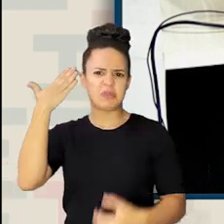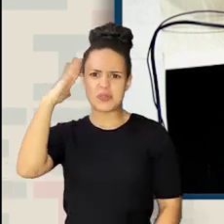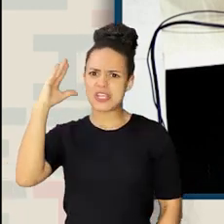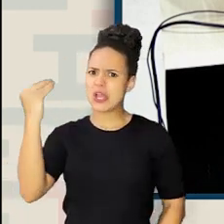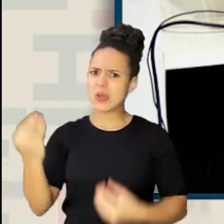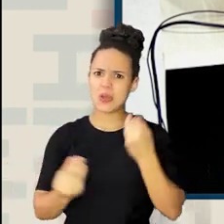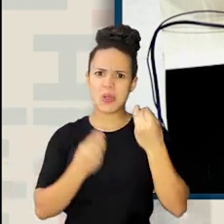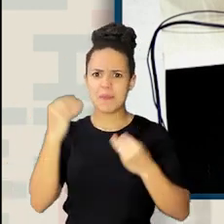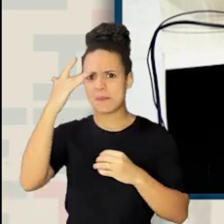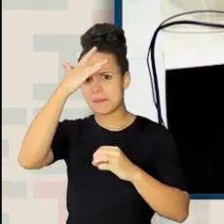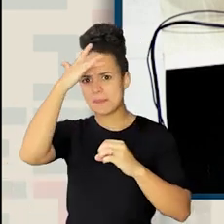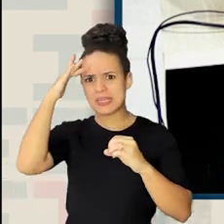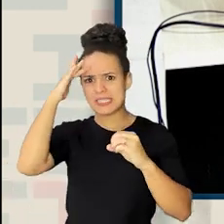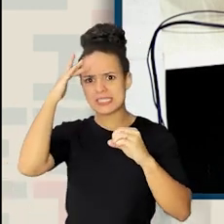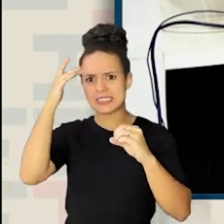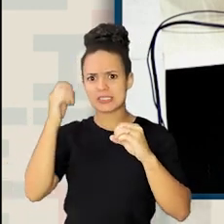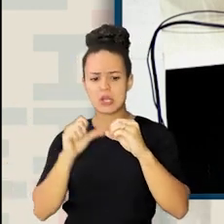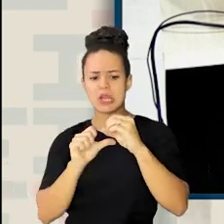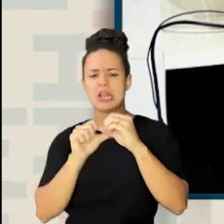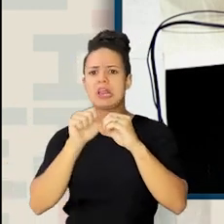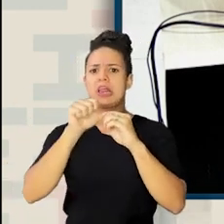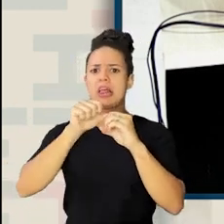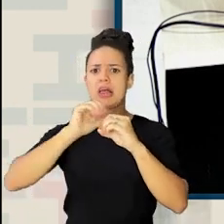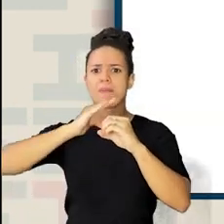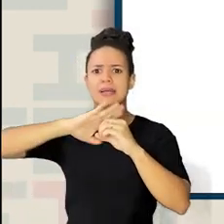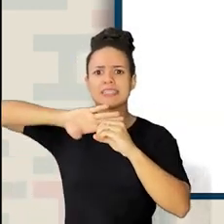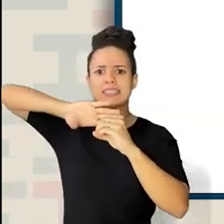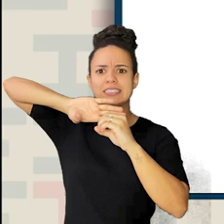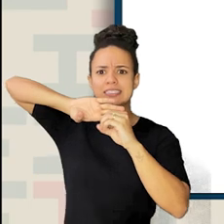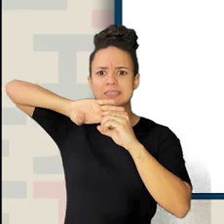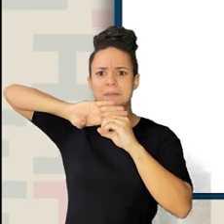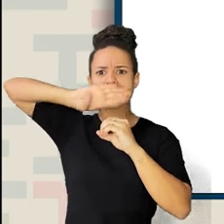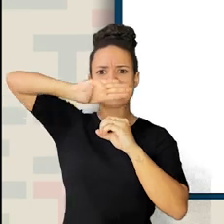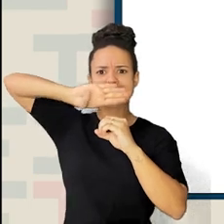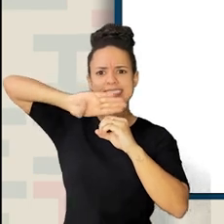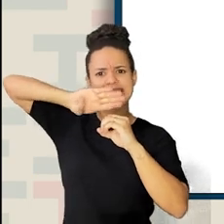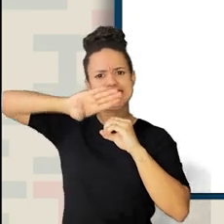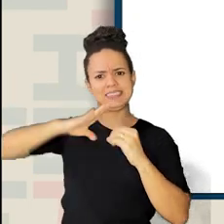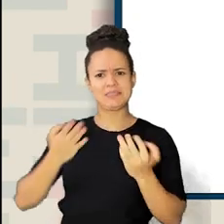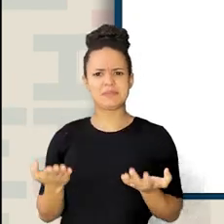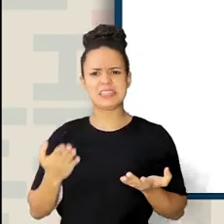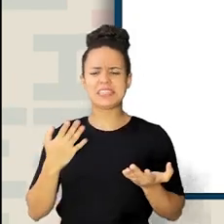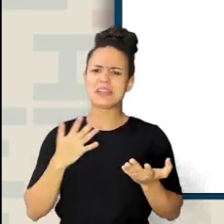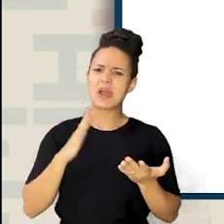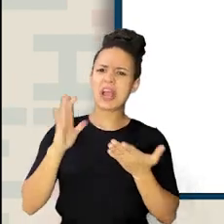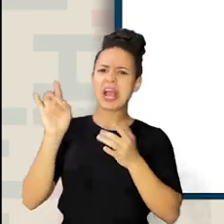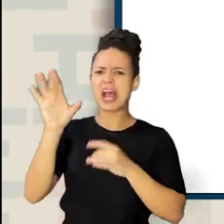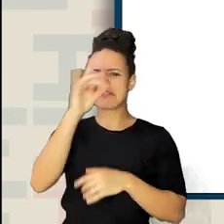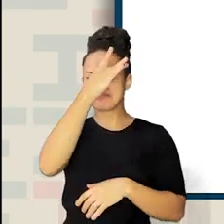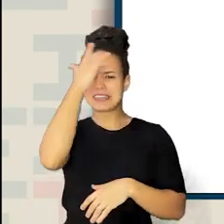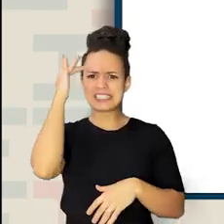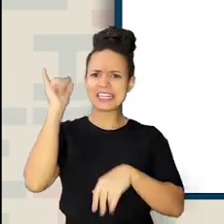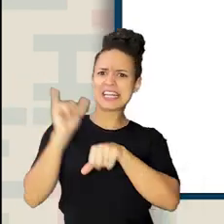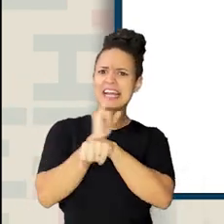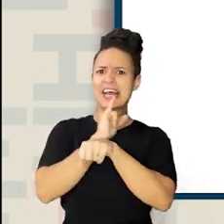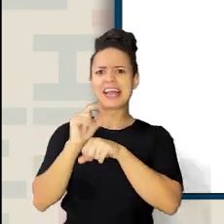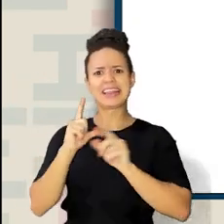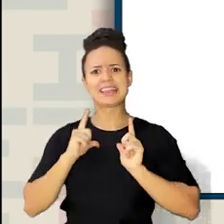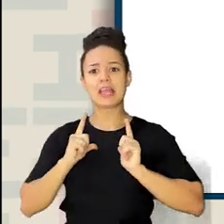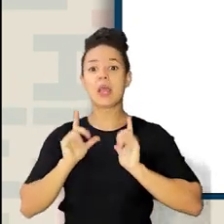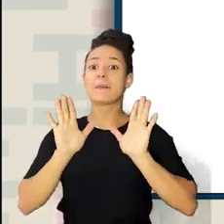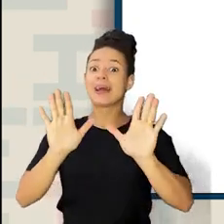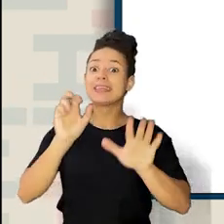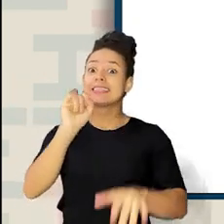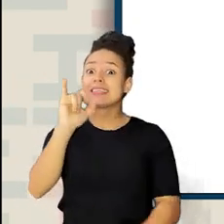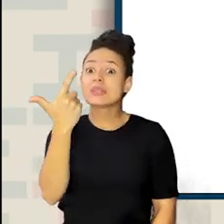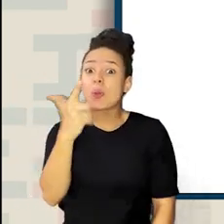como, mas a pessoa consegue tirar por cima, né? Então, cada um meio que acha o seu jeito. Só que isso, se você não faz